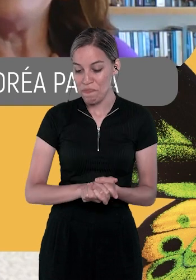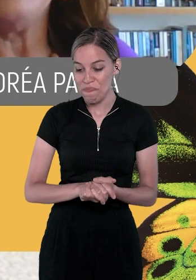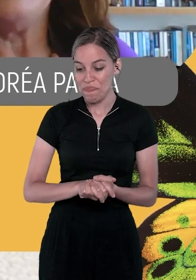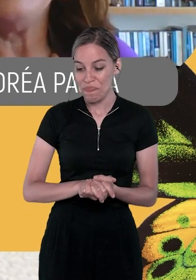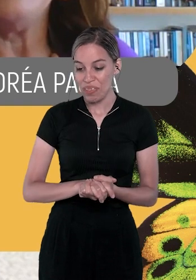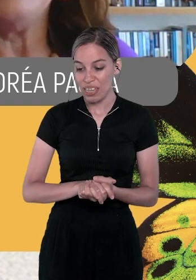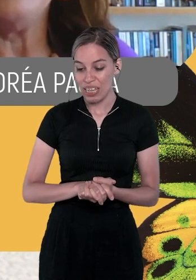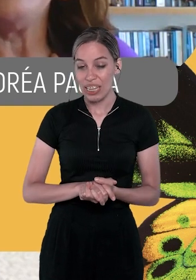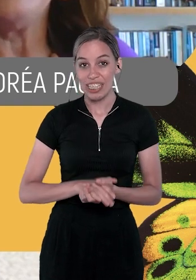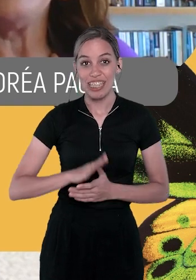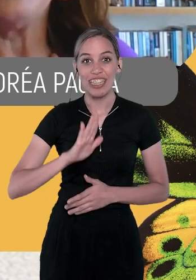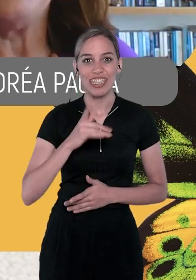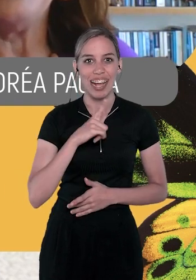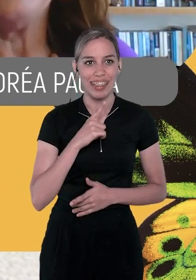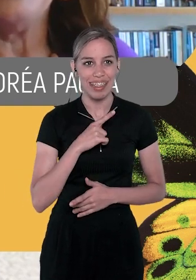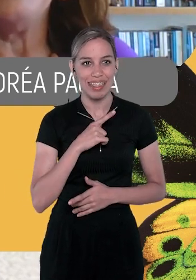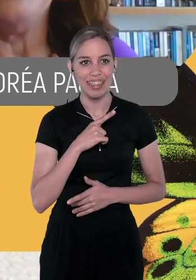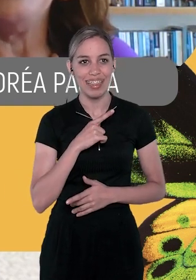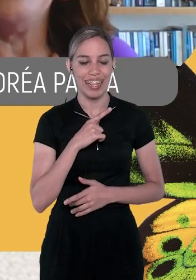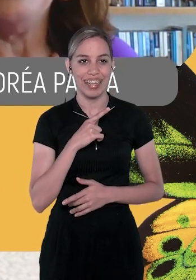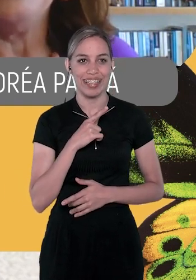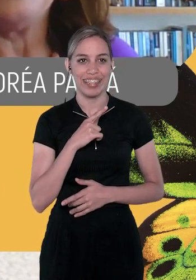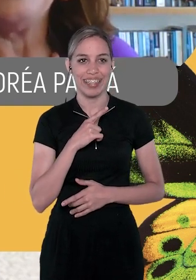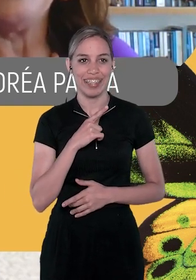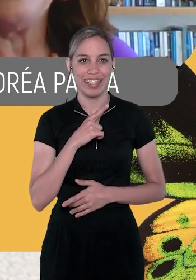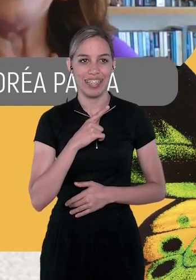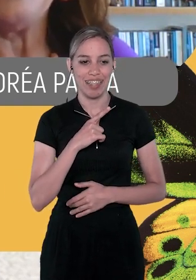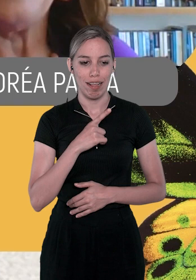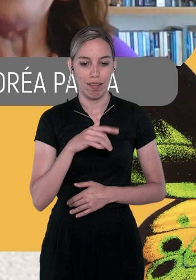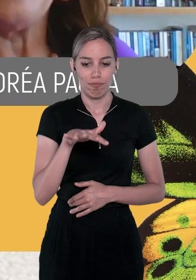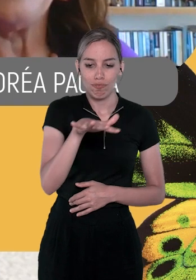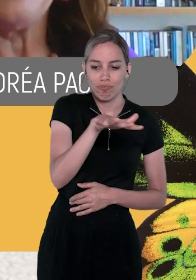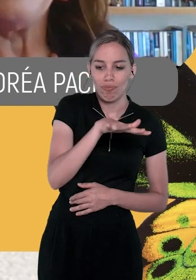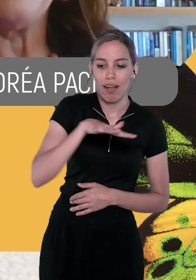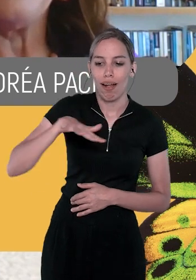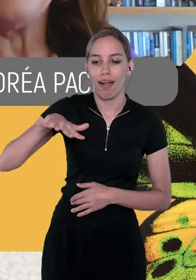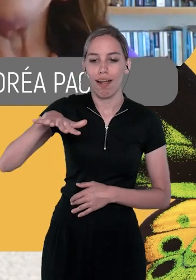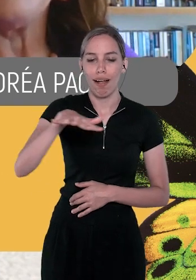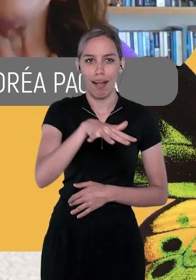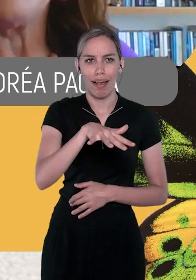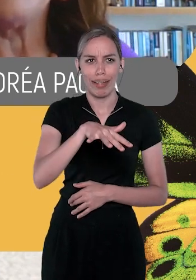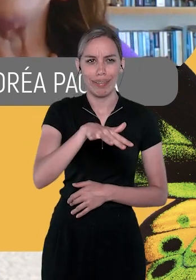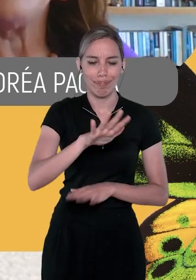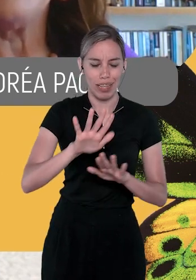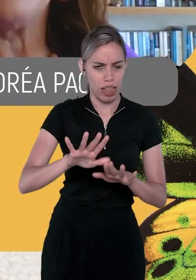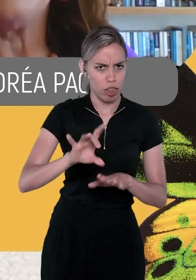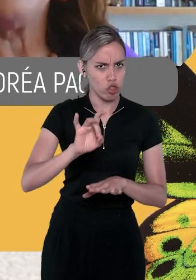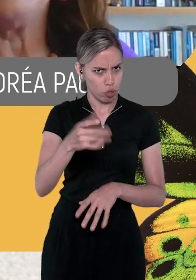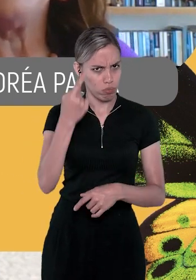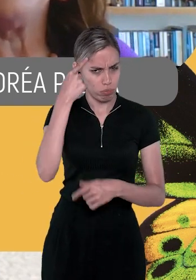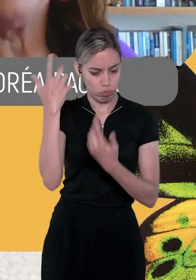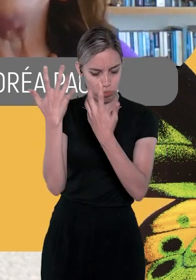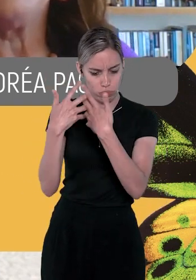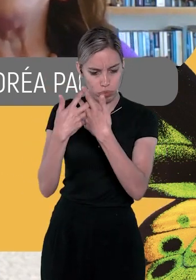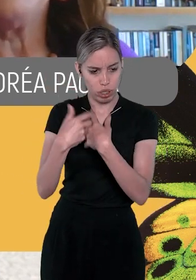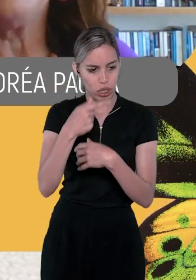Se existiu, claro que não existe nenhum campo para inconfidência, apenas para reflexão. Aí no campo do